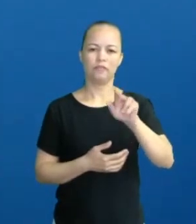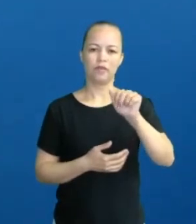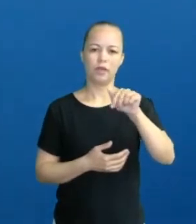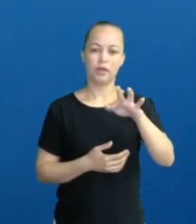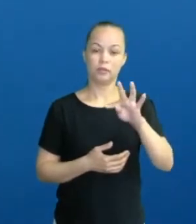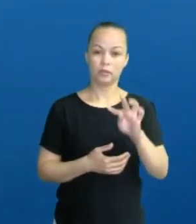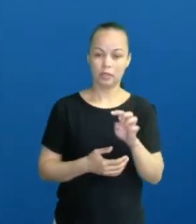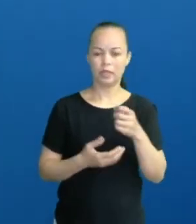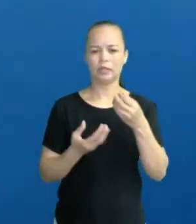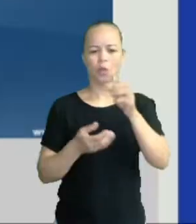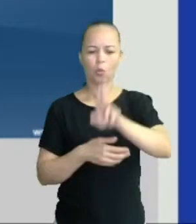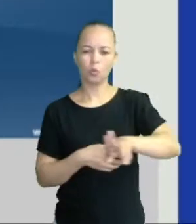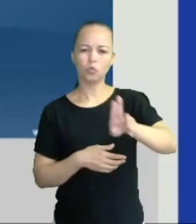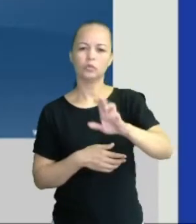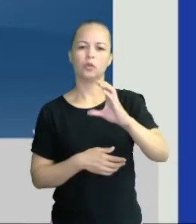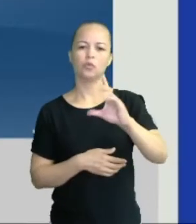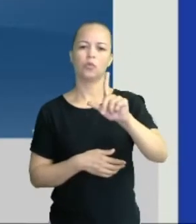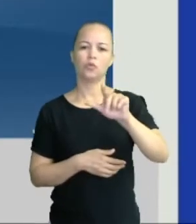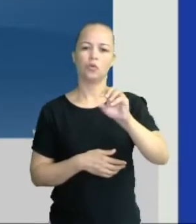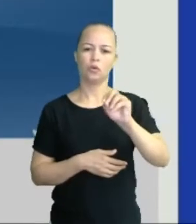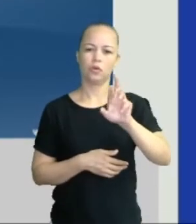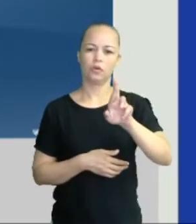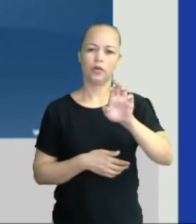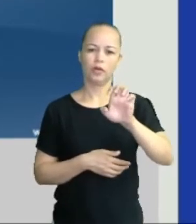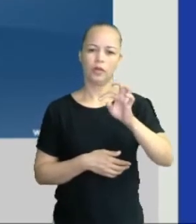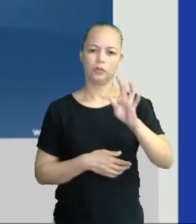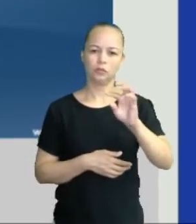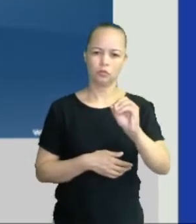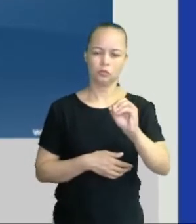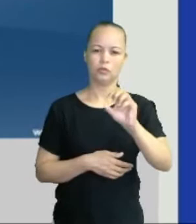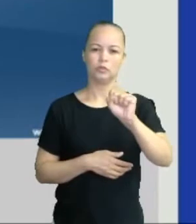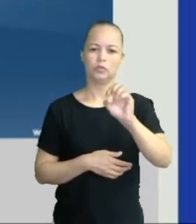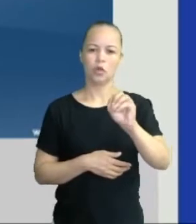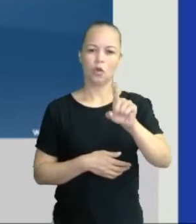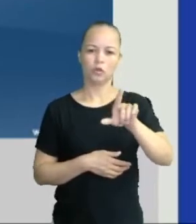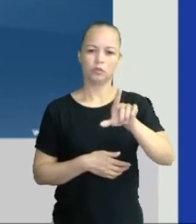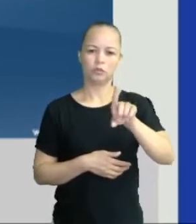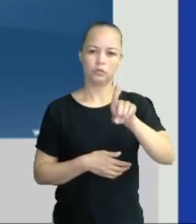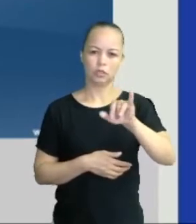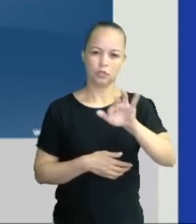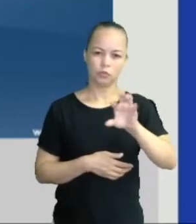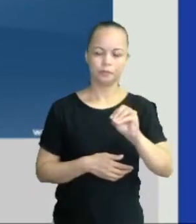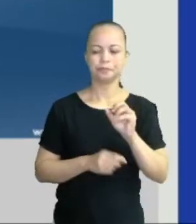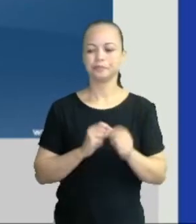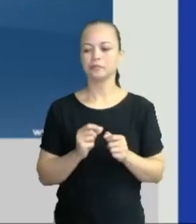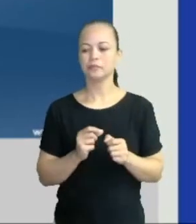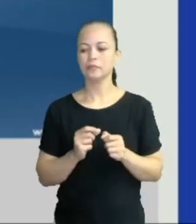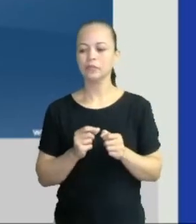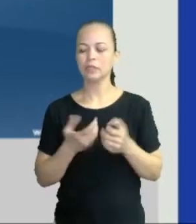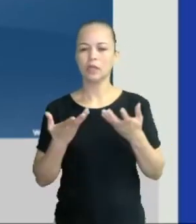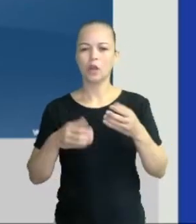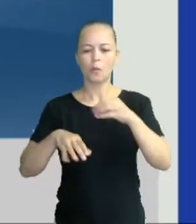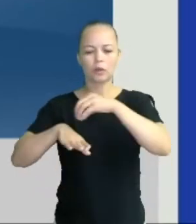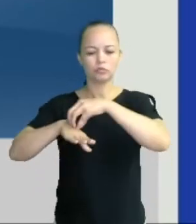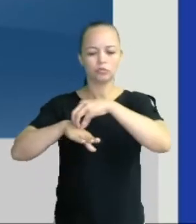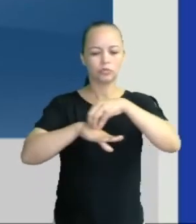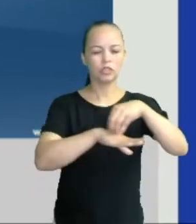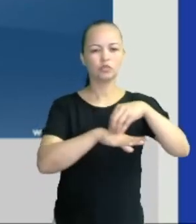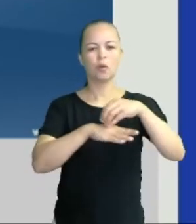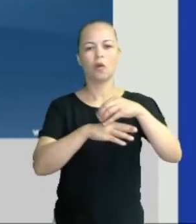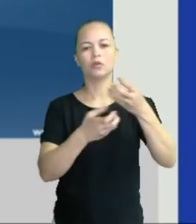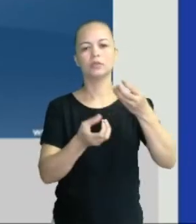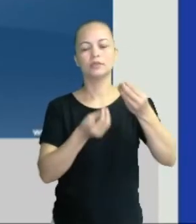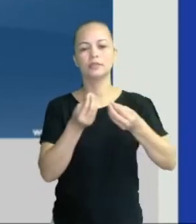para permitir isso. E aqui, ó, os romanos tinham, né, uma estrada própria para o transporte de sal para a cidade de